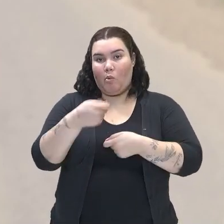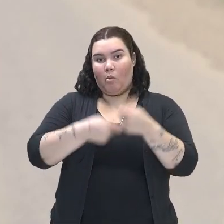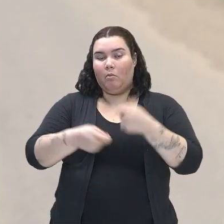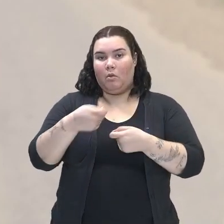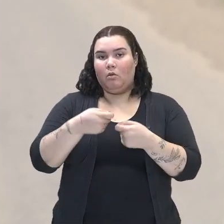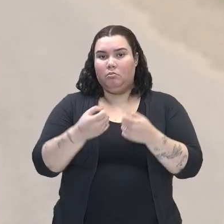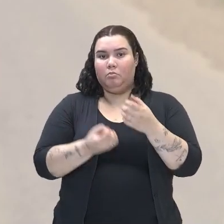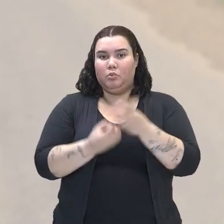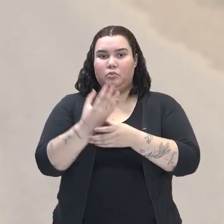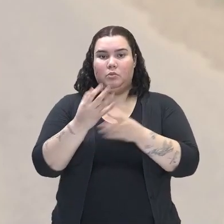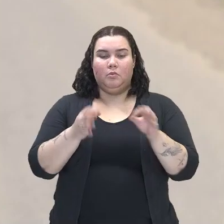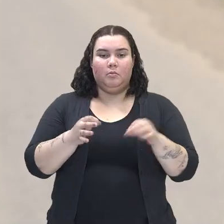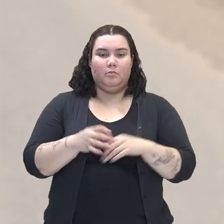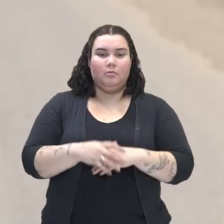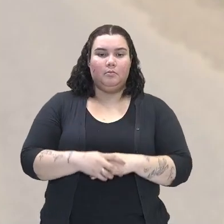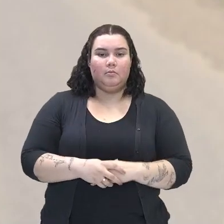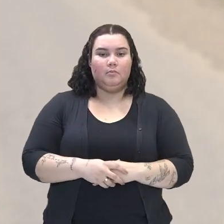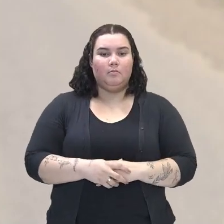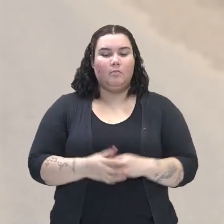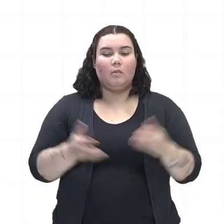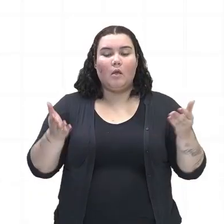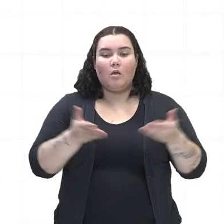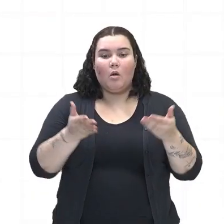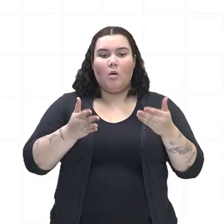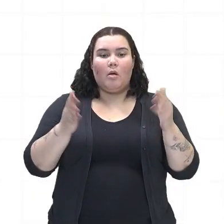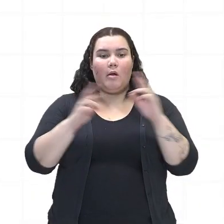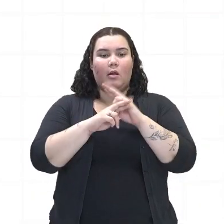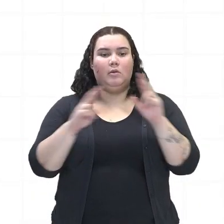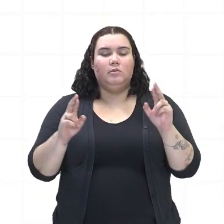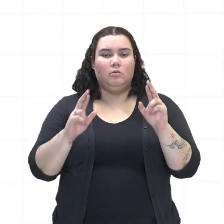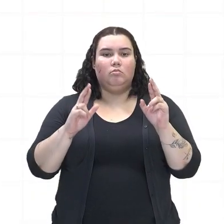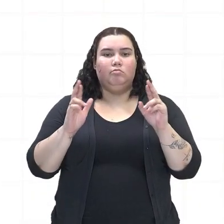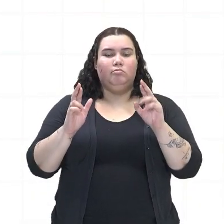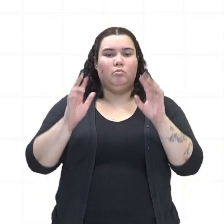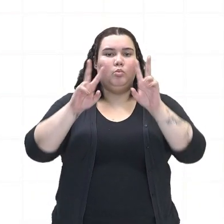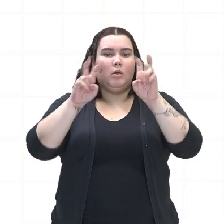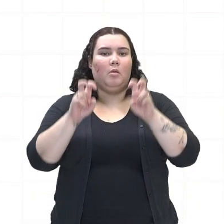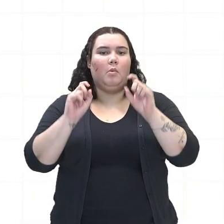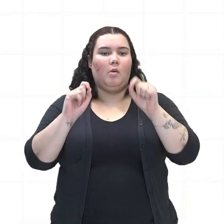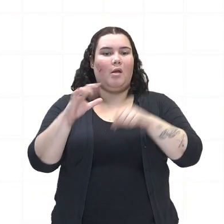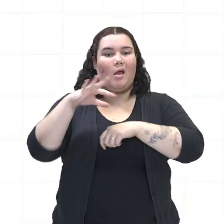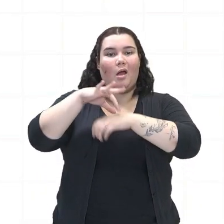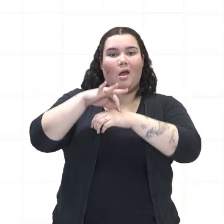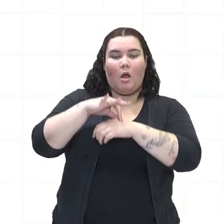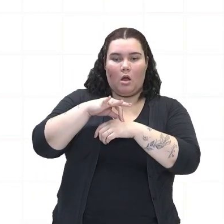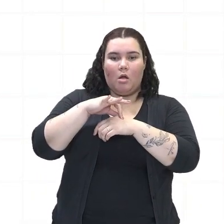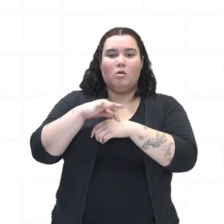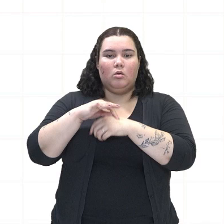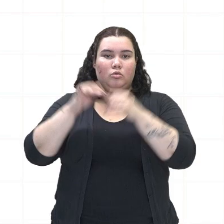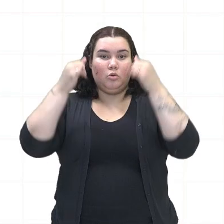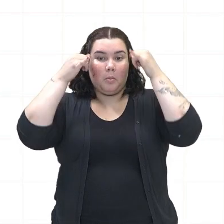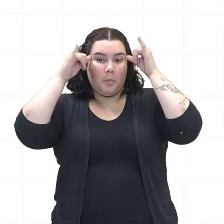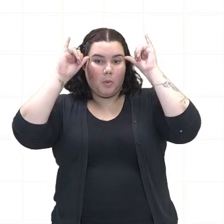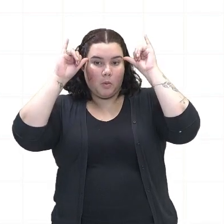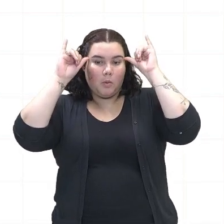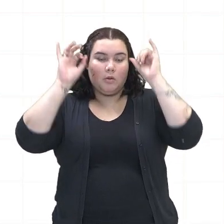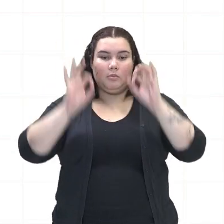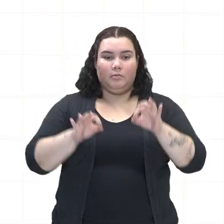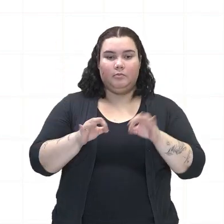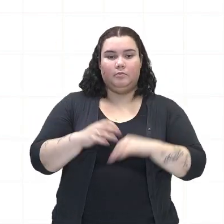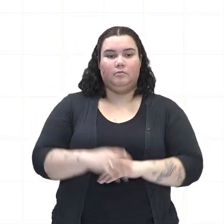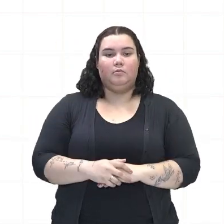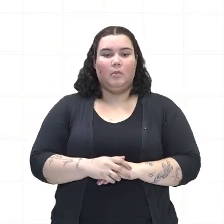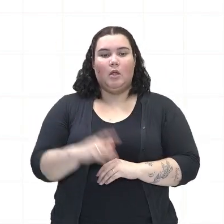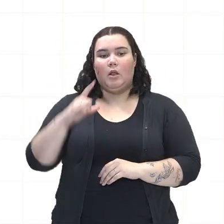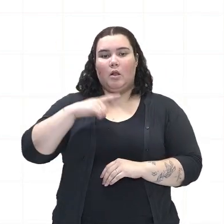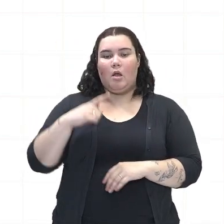produção econômica. Vamos dar uma olhada agora com relação à carne, com relação ao rebanho bovino, né, o gado de